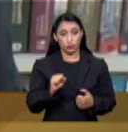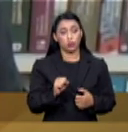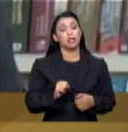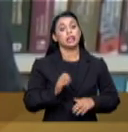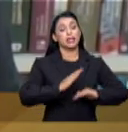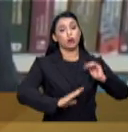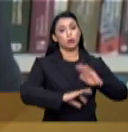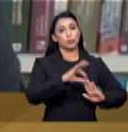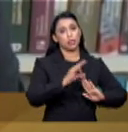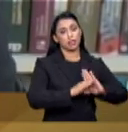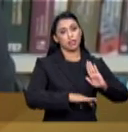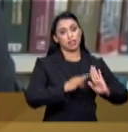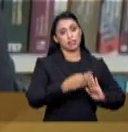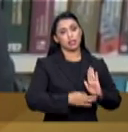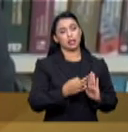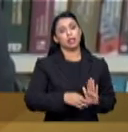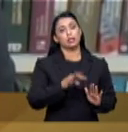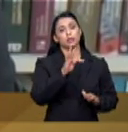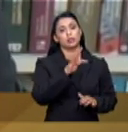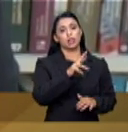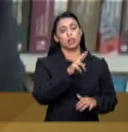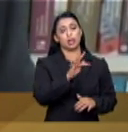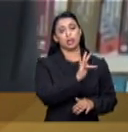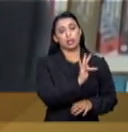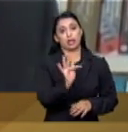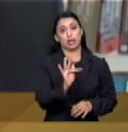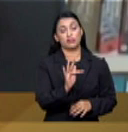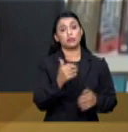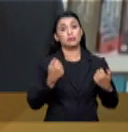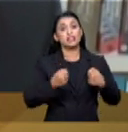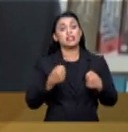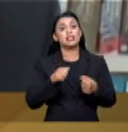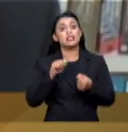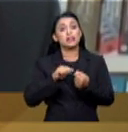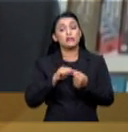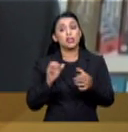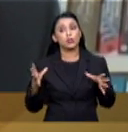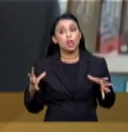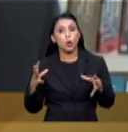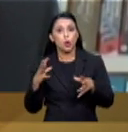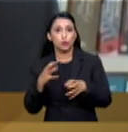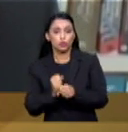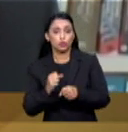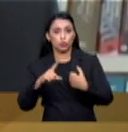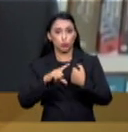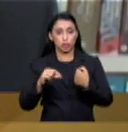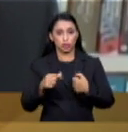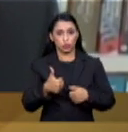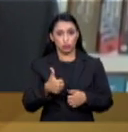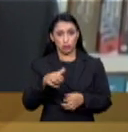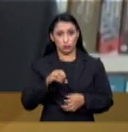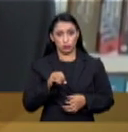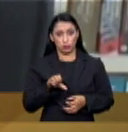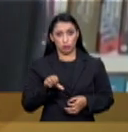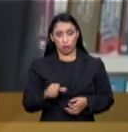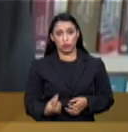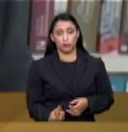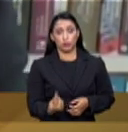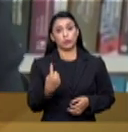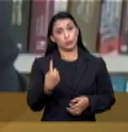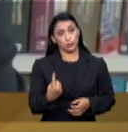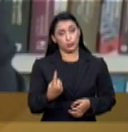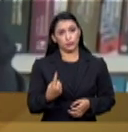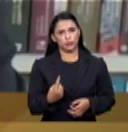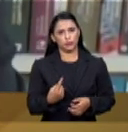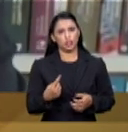Federal, deve ser interpretado necessariamente em conjunto com o artigo 109.1. O artigo